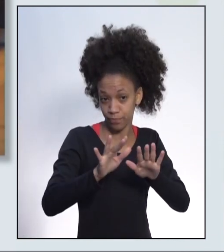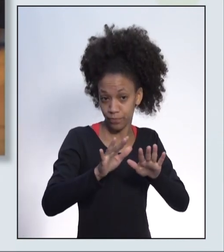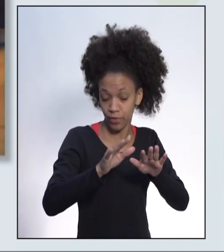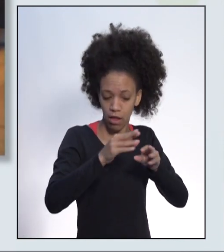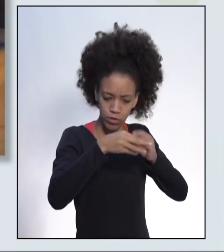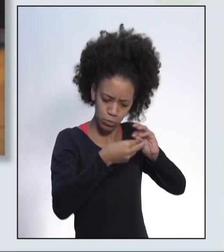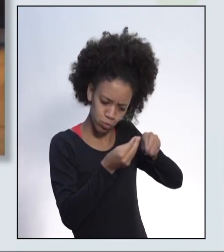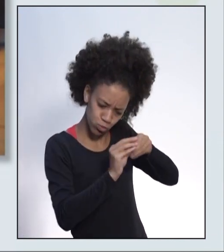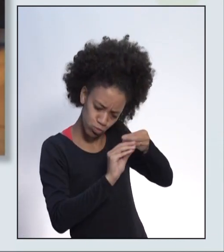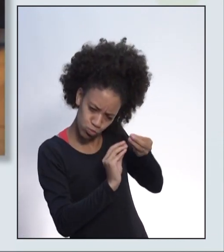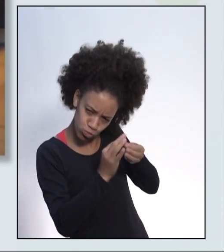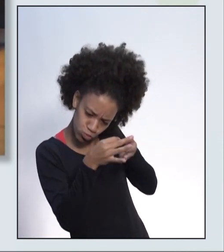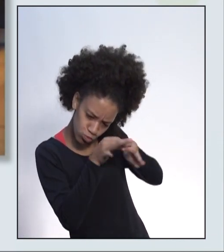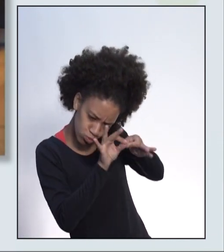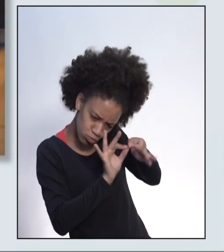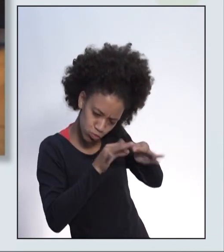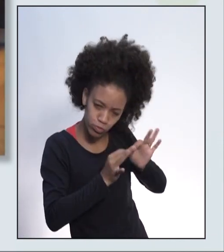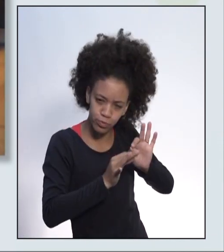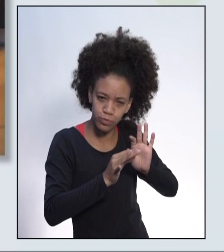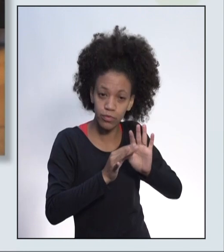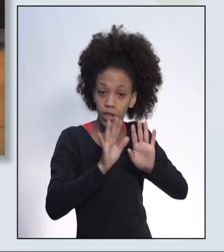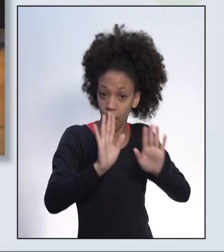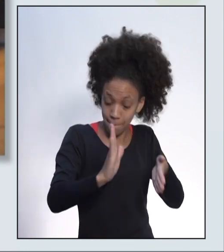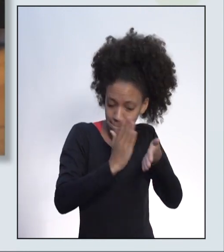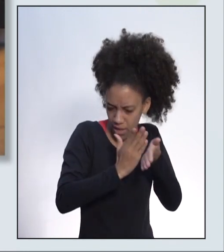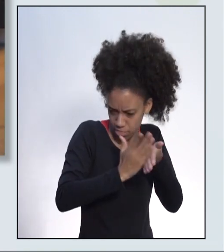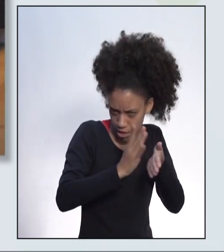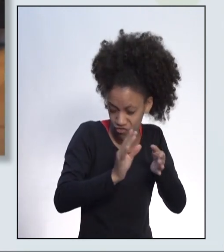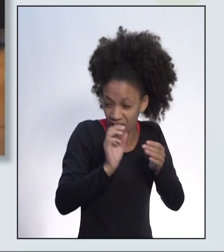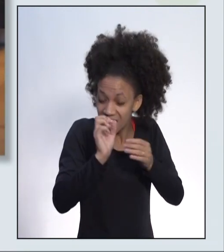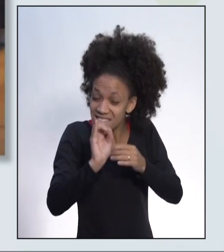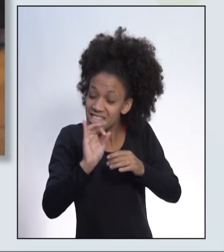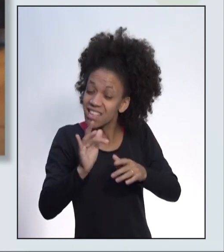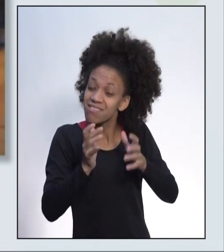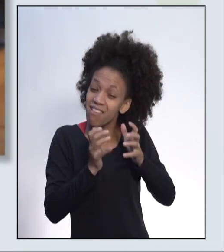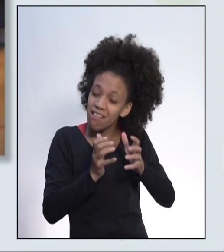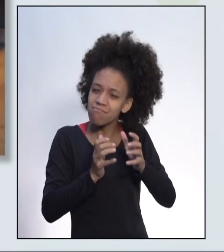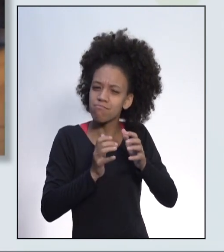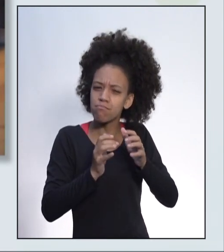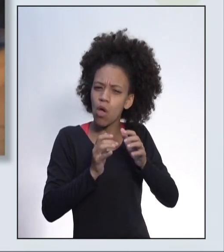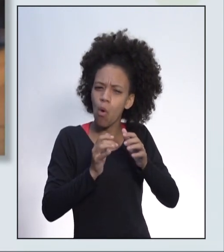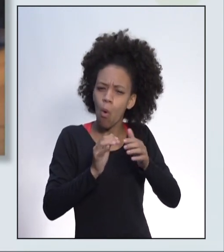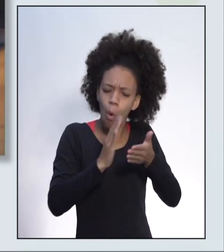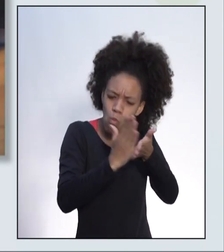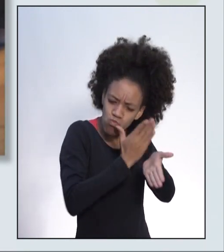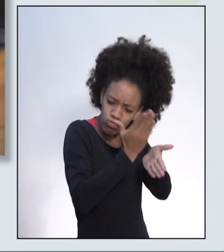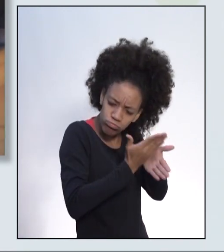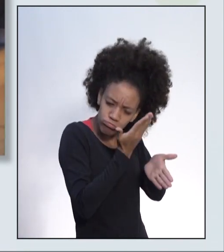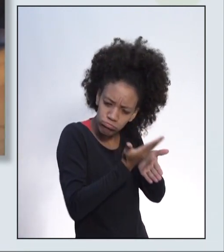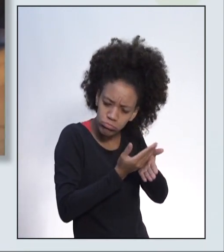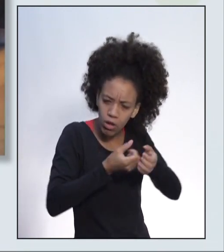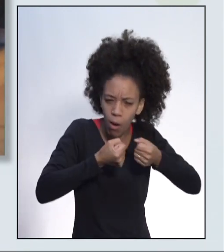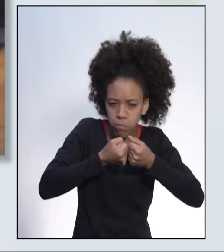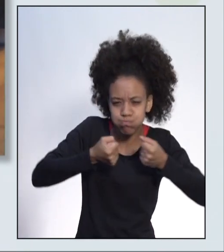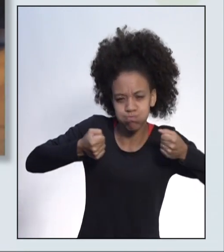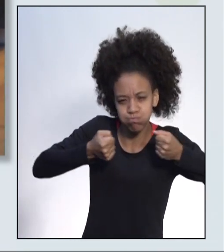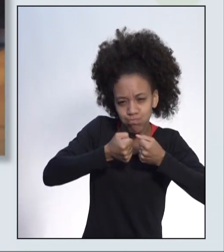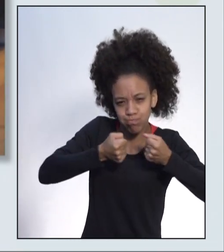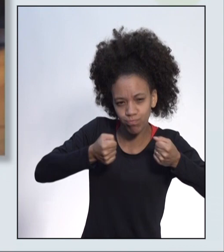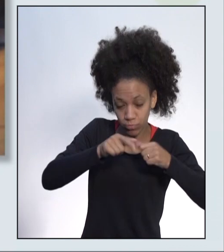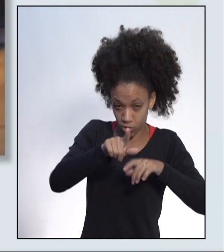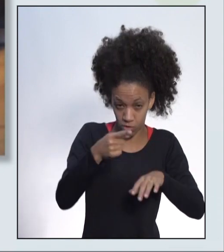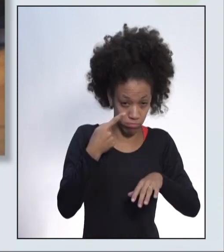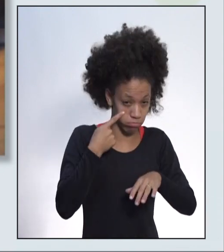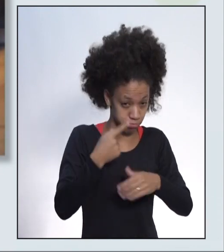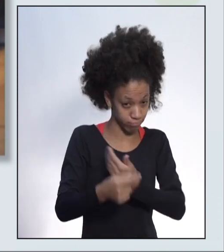aqui, e essa é a primeira parte do meu zine. Se eu quisesse fazer um livrinho sanfona, eu poderia, por exemplo, pegar